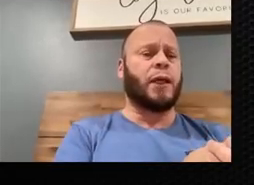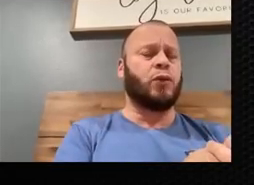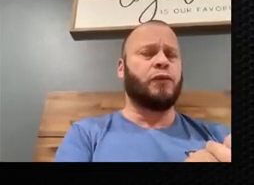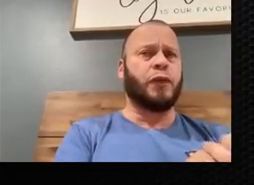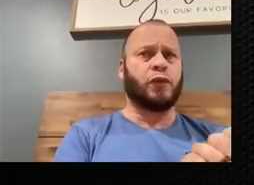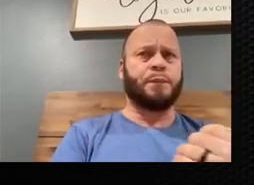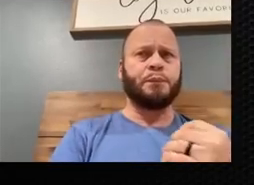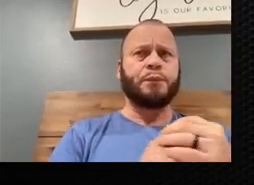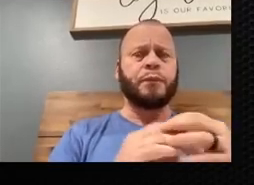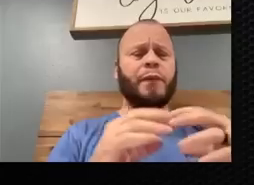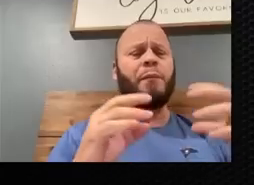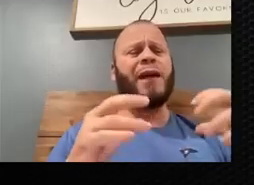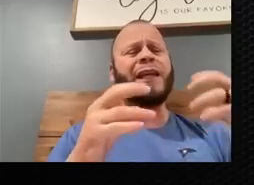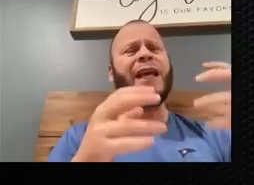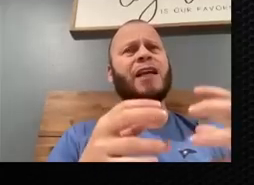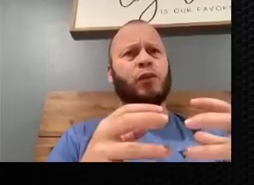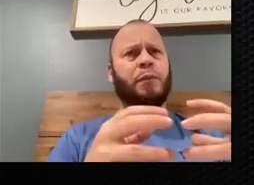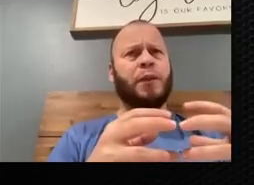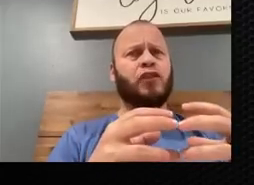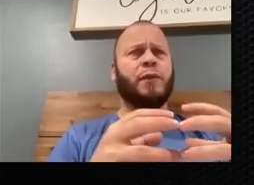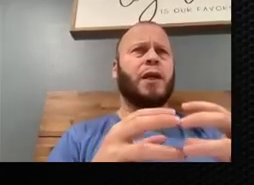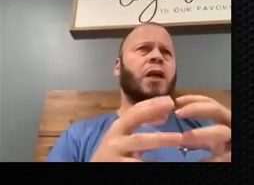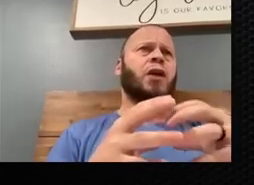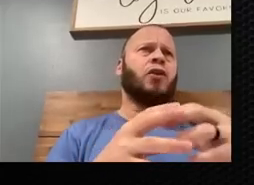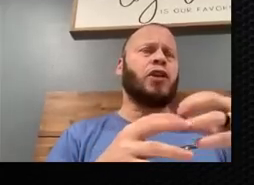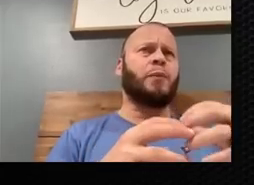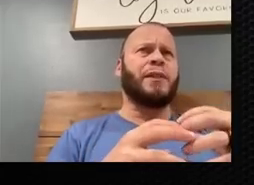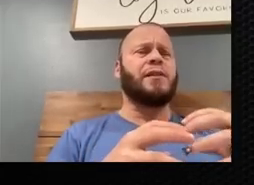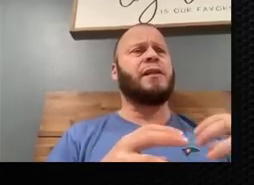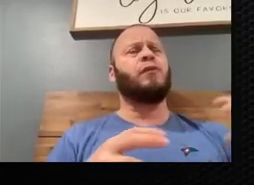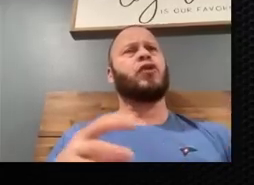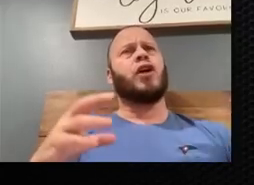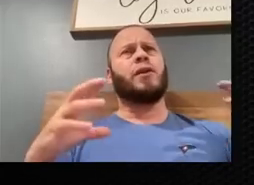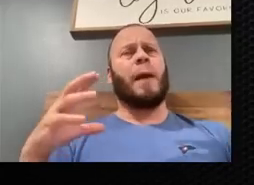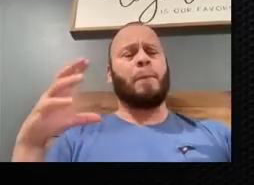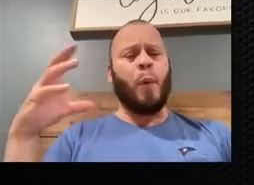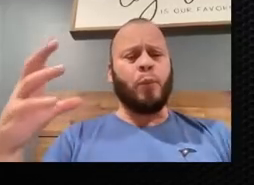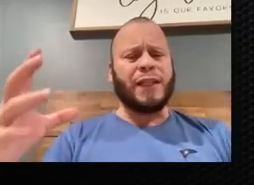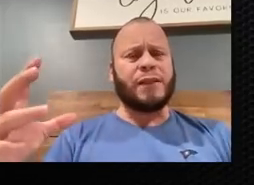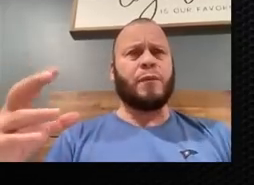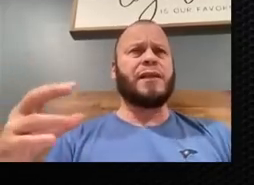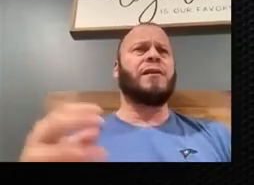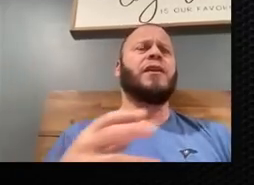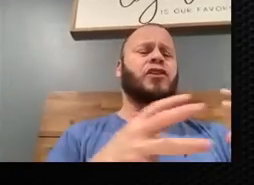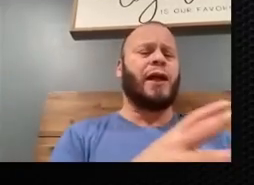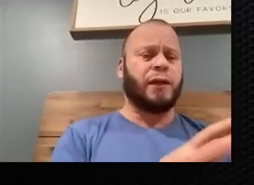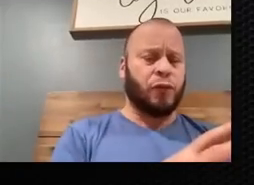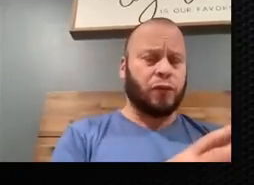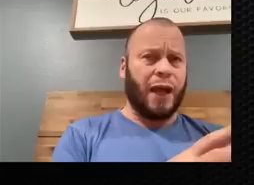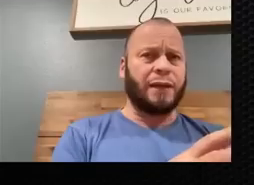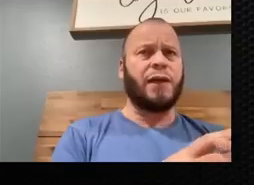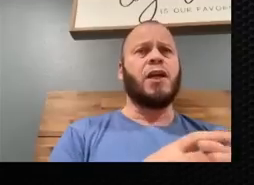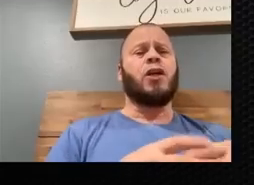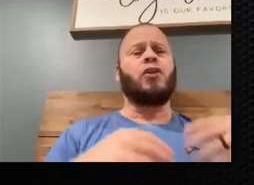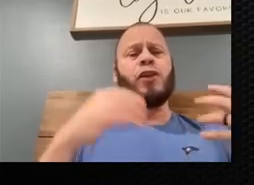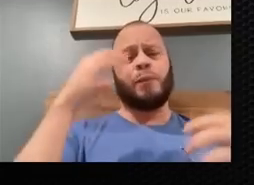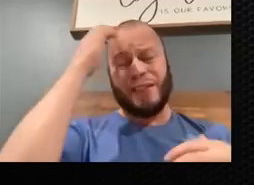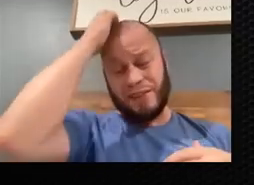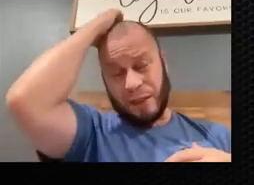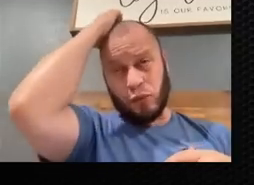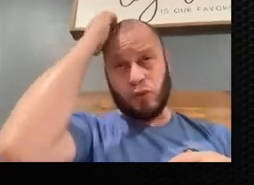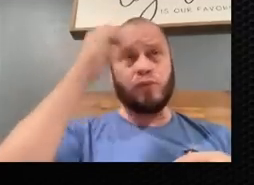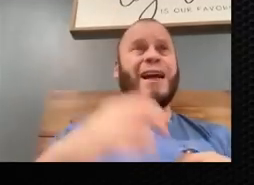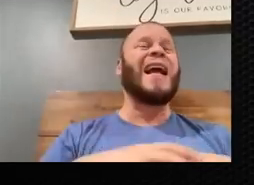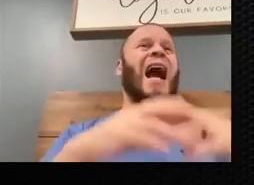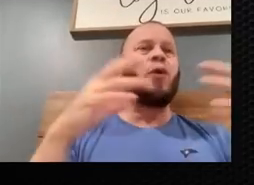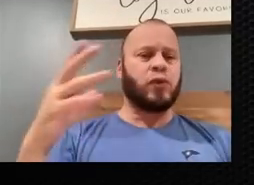naquele outro vídeo. Para que haja um impeachment, nós precisamos da população brasileira estar revoltada, nós